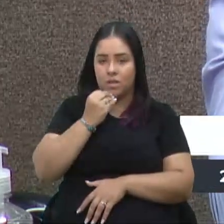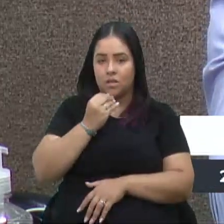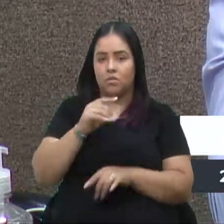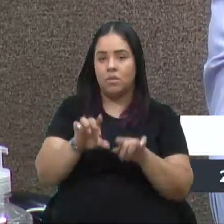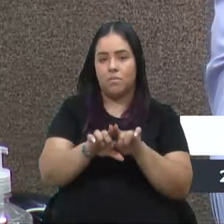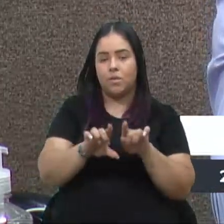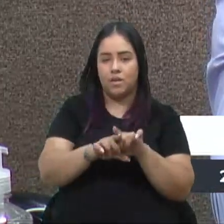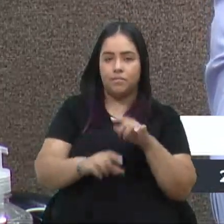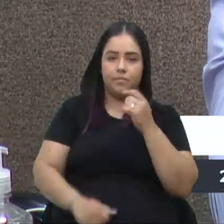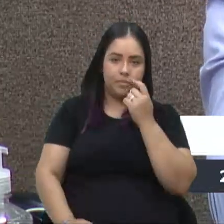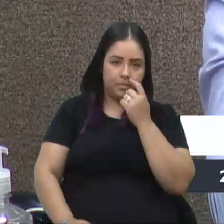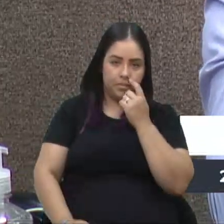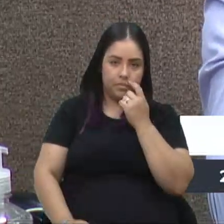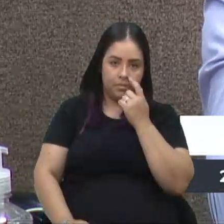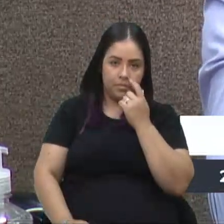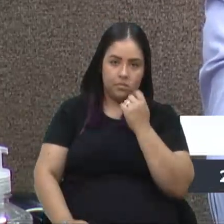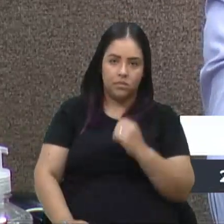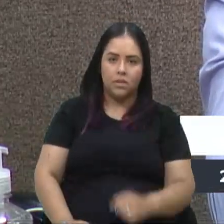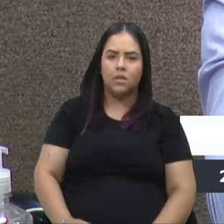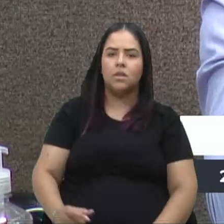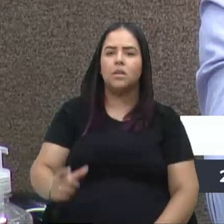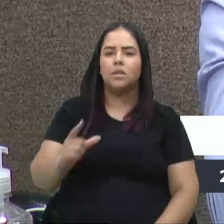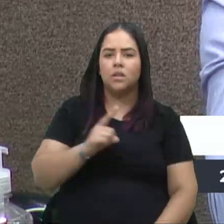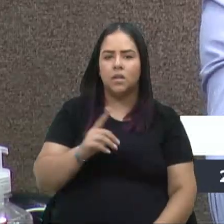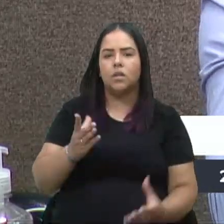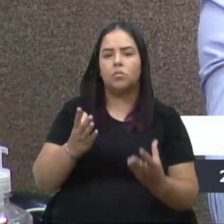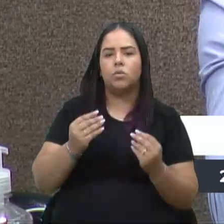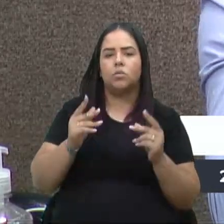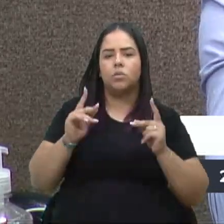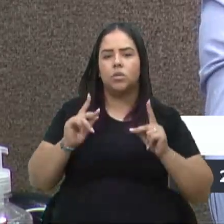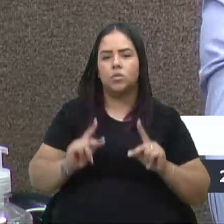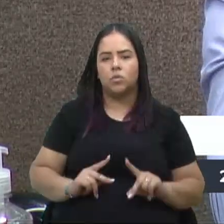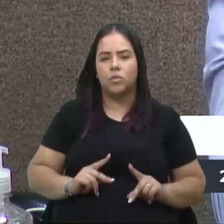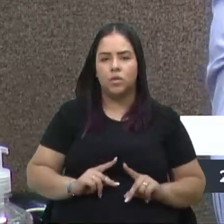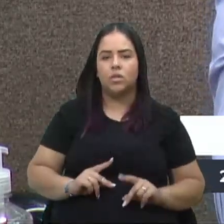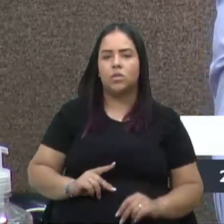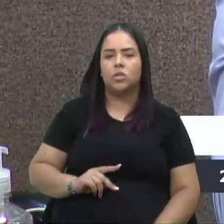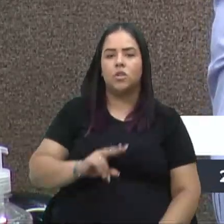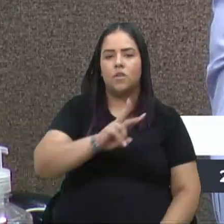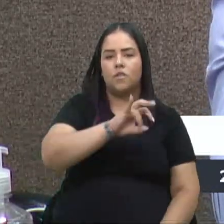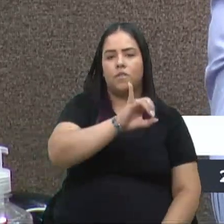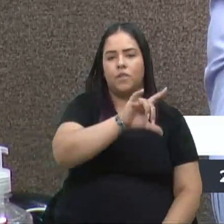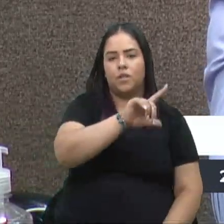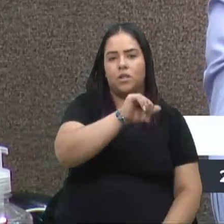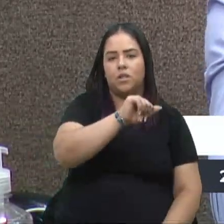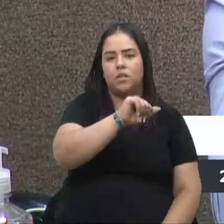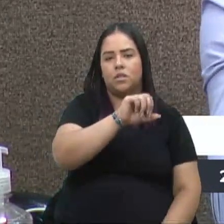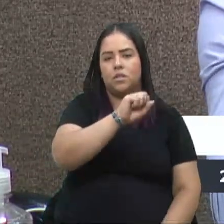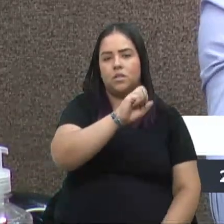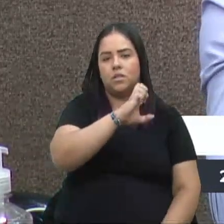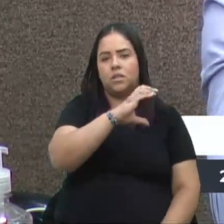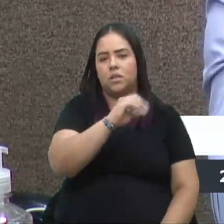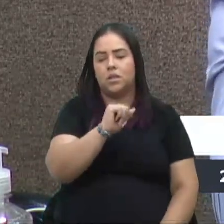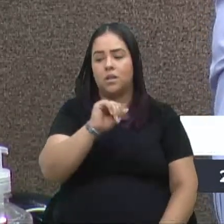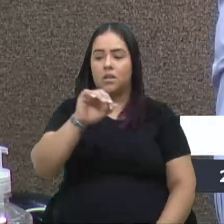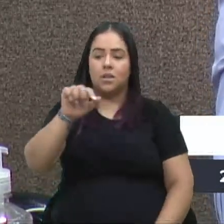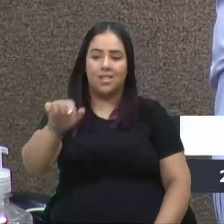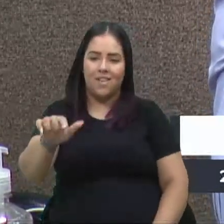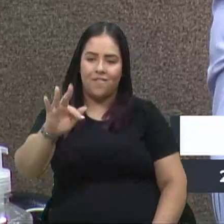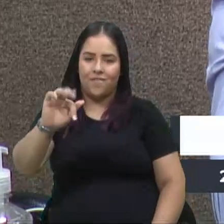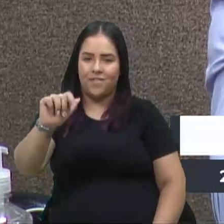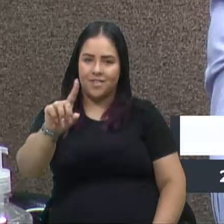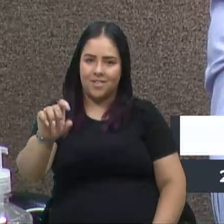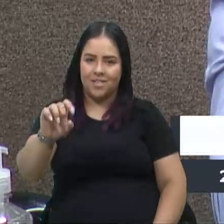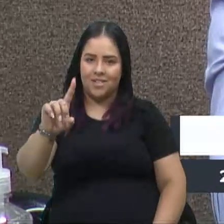aproveitando a questão tem muitos moradores entre Vila seca e Fazenda Souza tá que quando passou a doutora ali